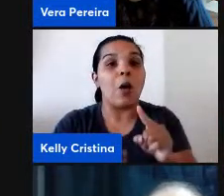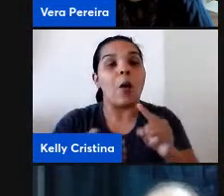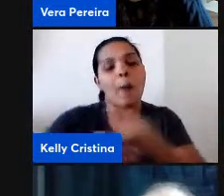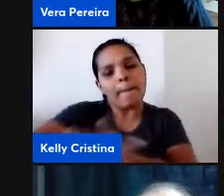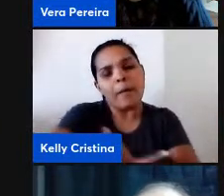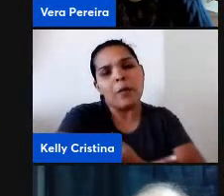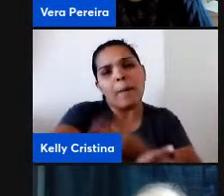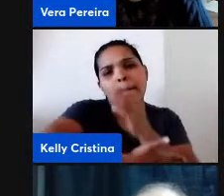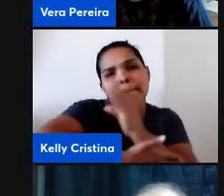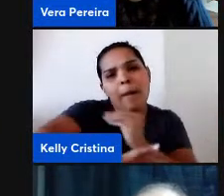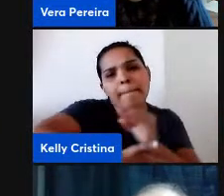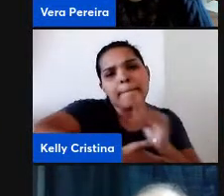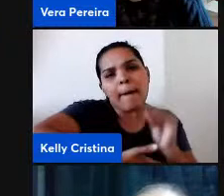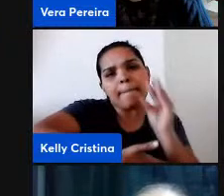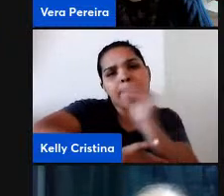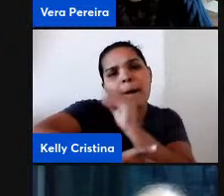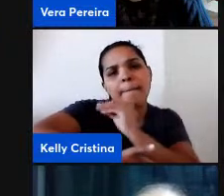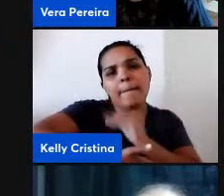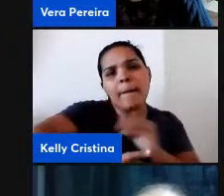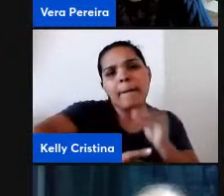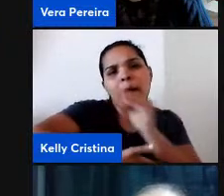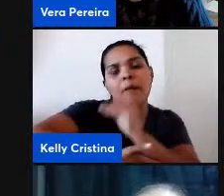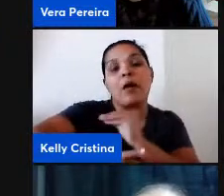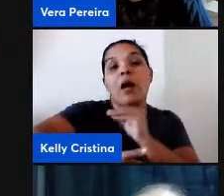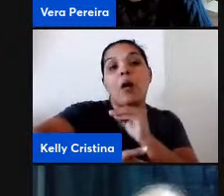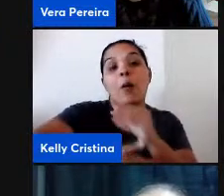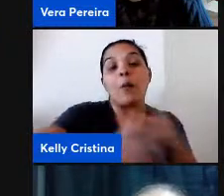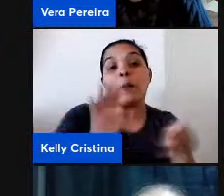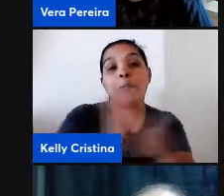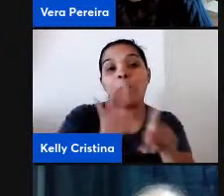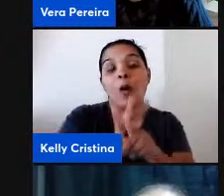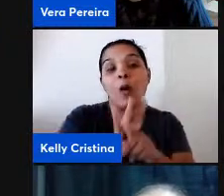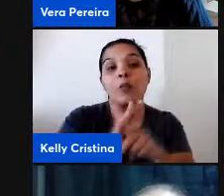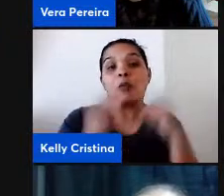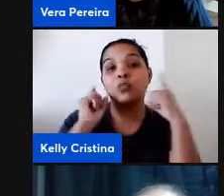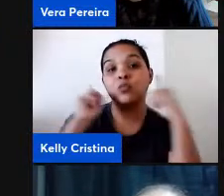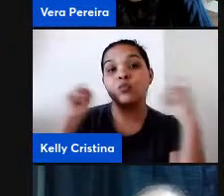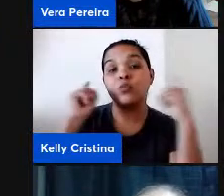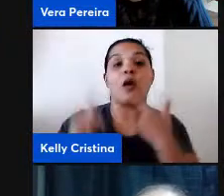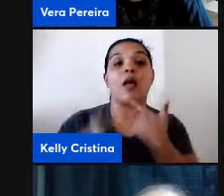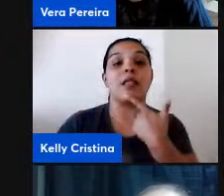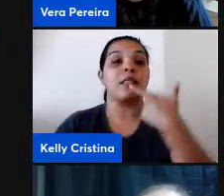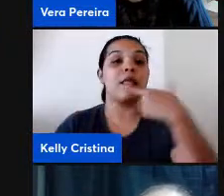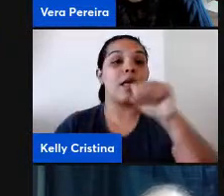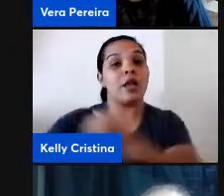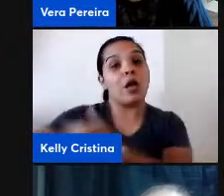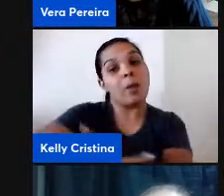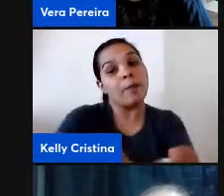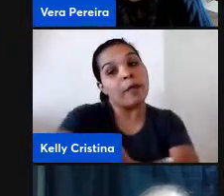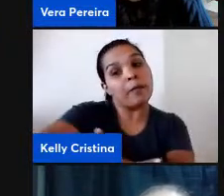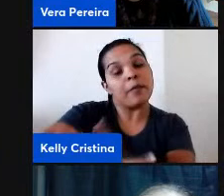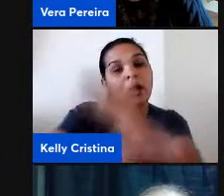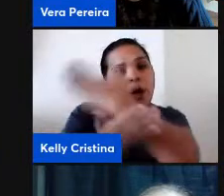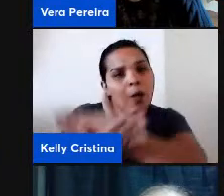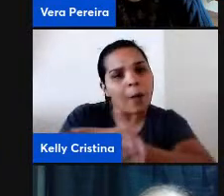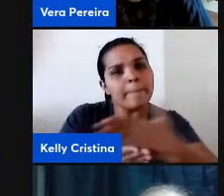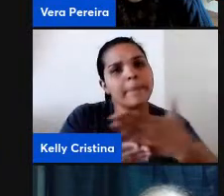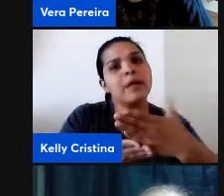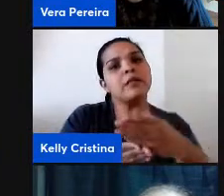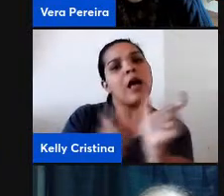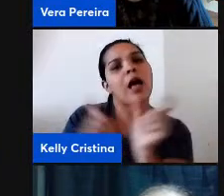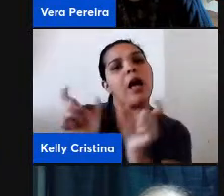balbuciar usando os sons da língua. E aí o bebê vai falando as palavras como ele